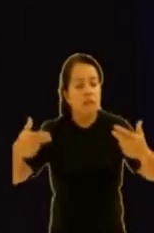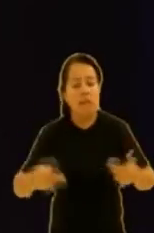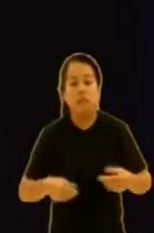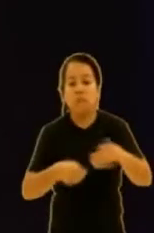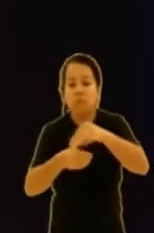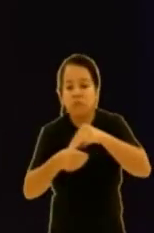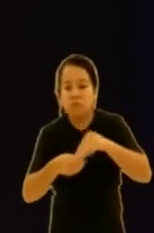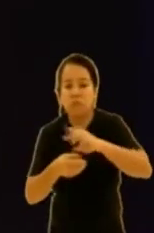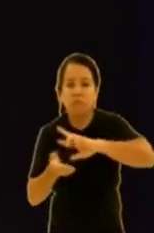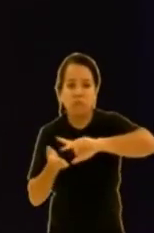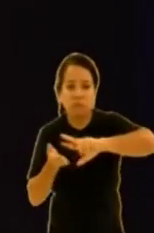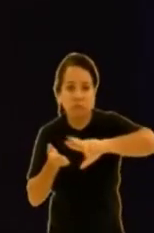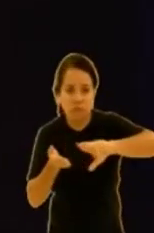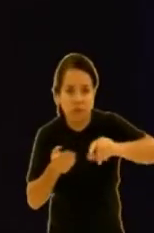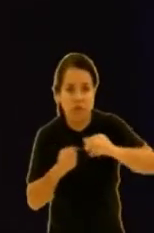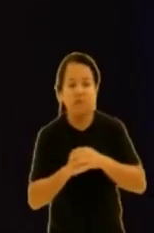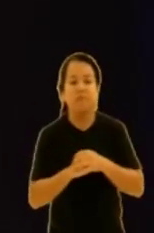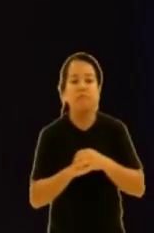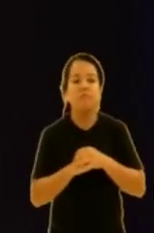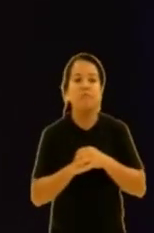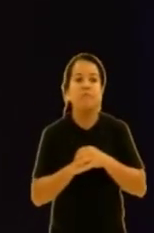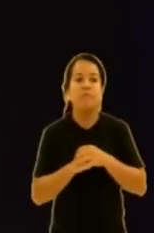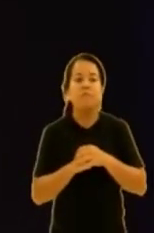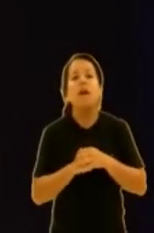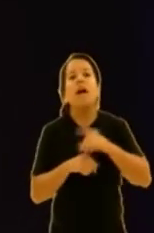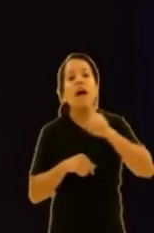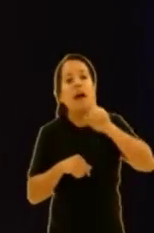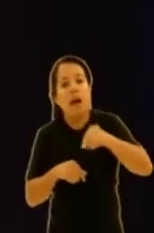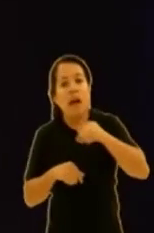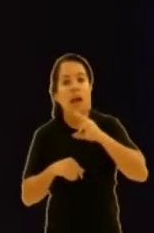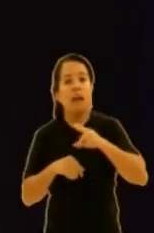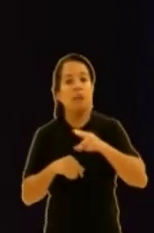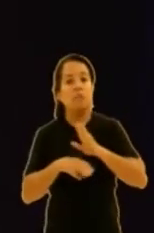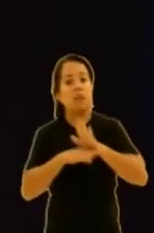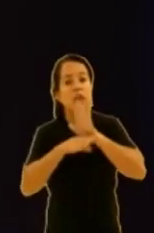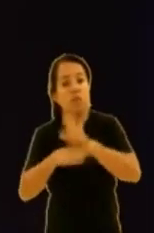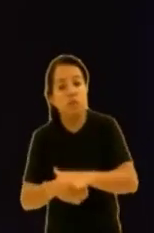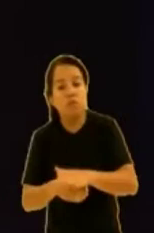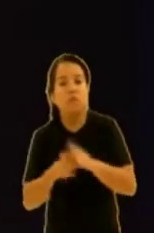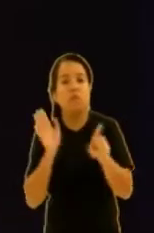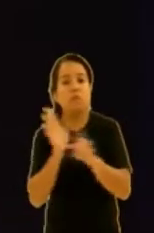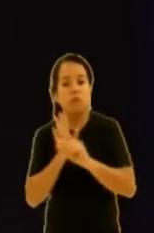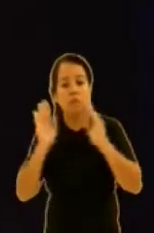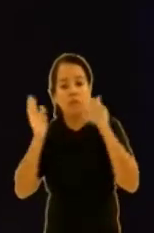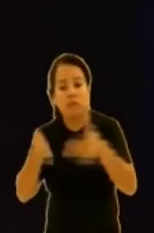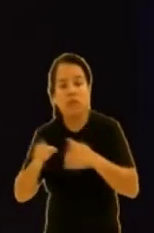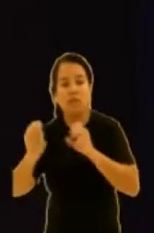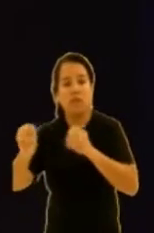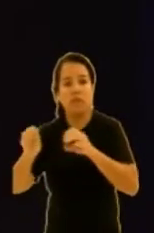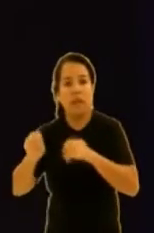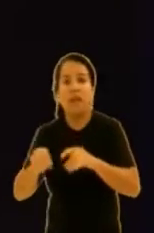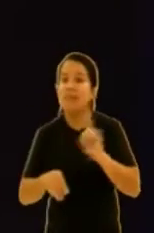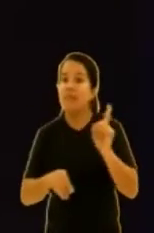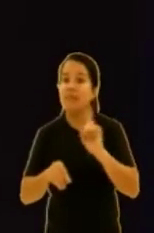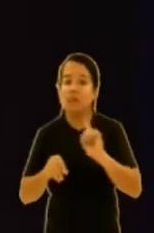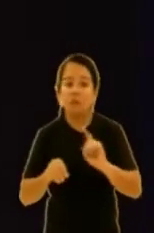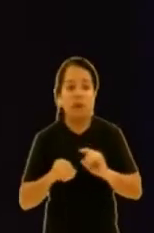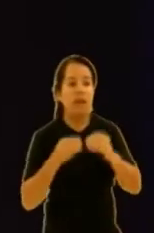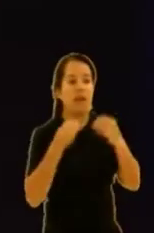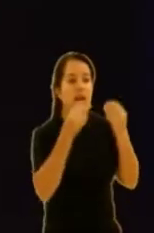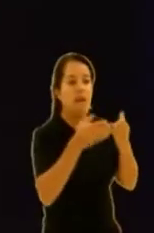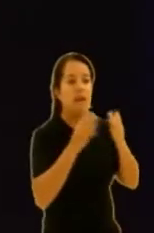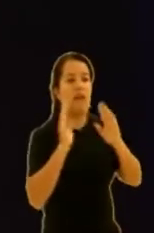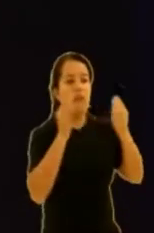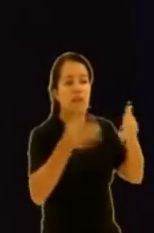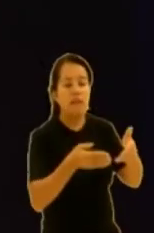outros municípios. Mas essa solução é uma solução para a educação, não é uma solução para o FNDE. Não é